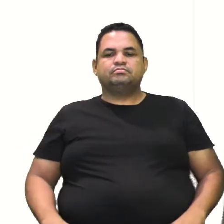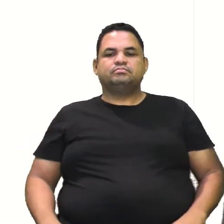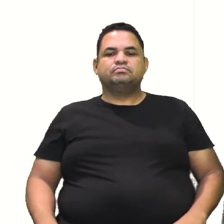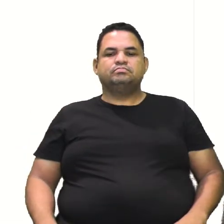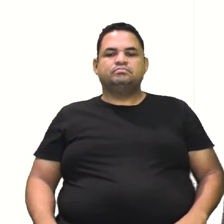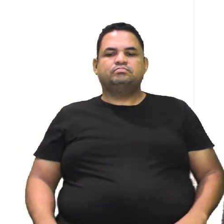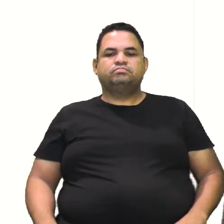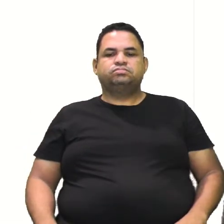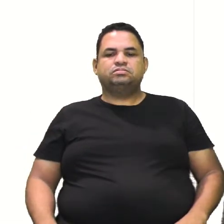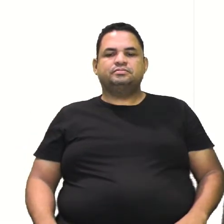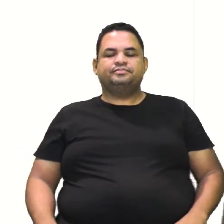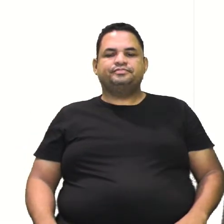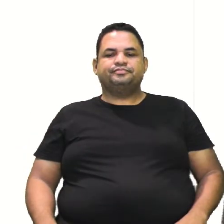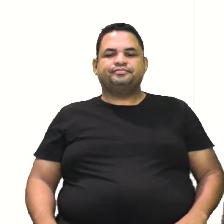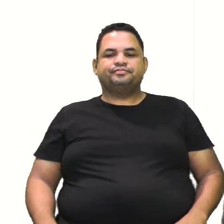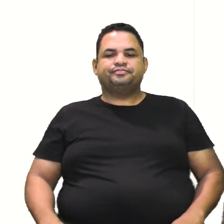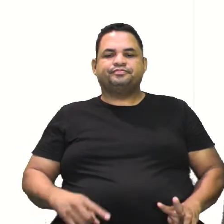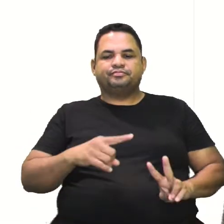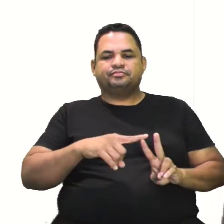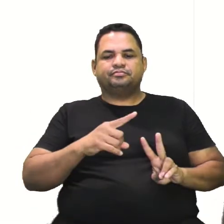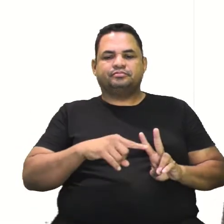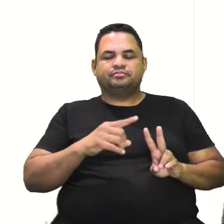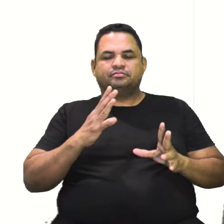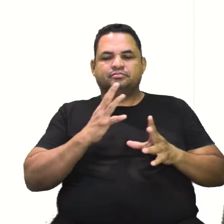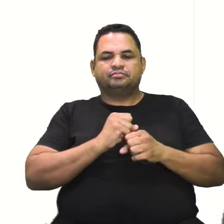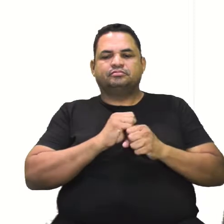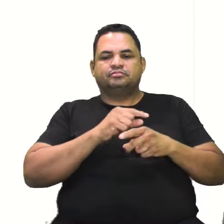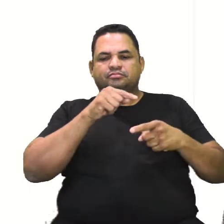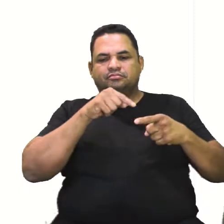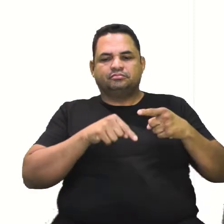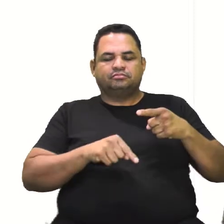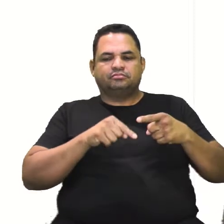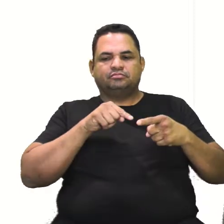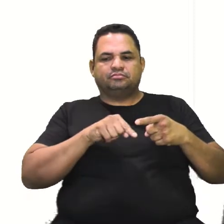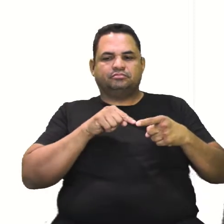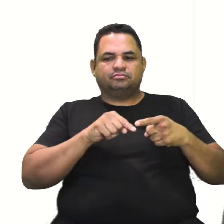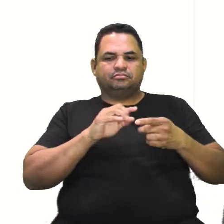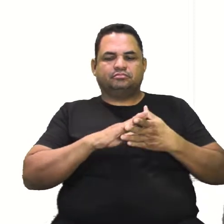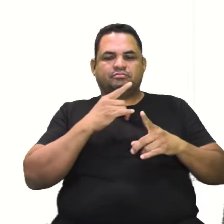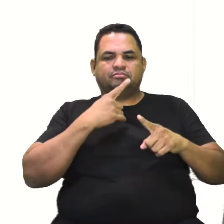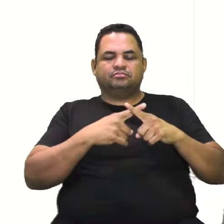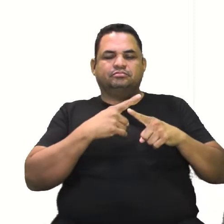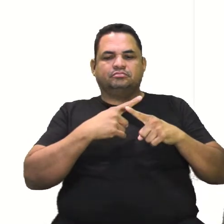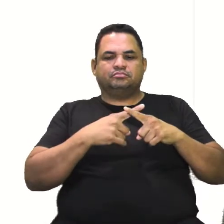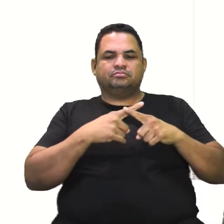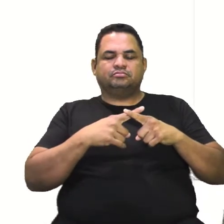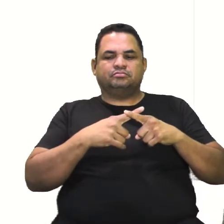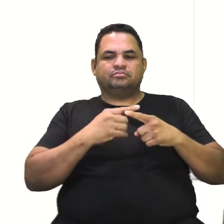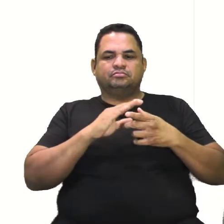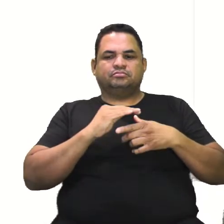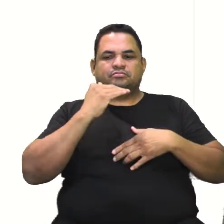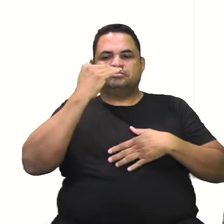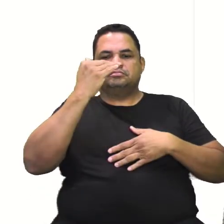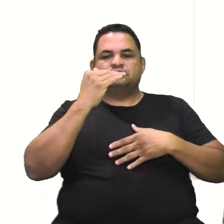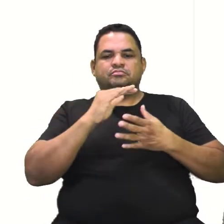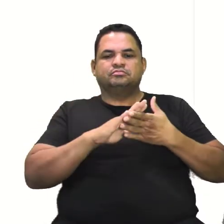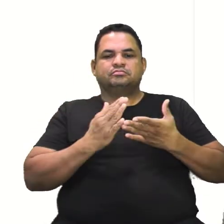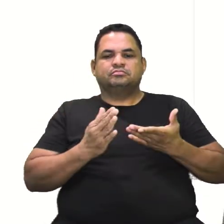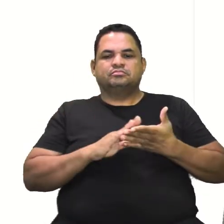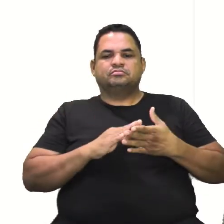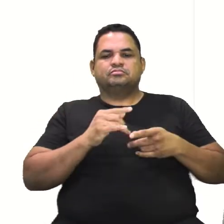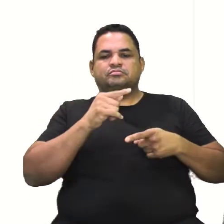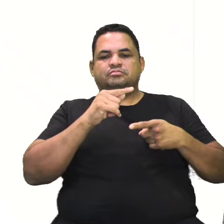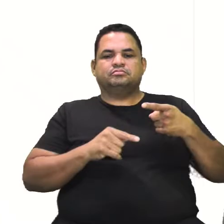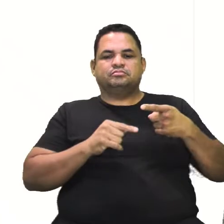que é racionalizar? Tirar a raiz do denominador, né? Então, a gente multiplica a parte de cima e de baixo